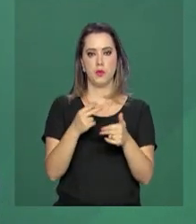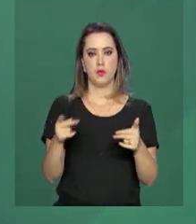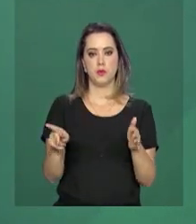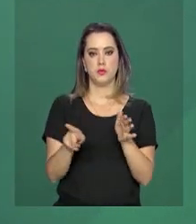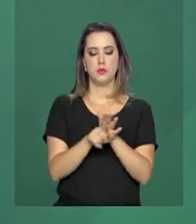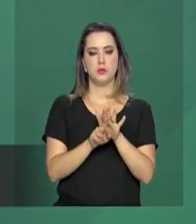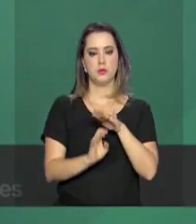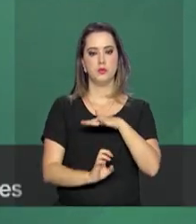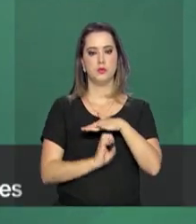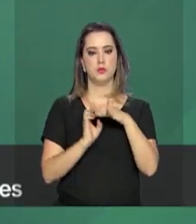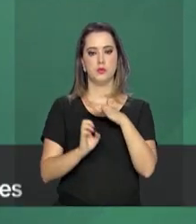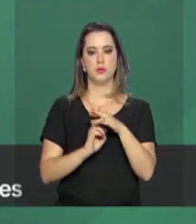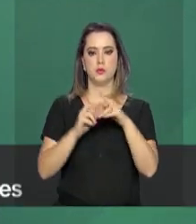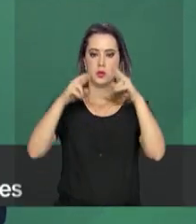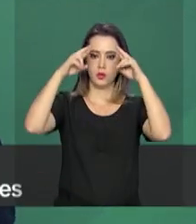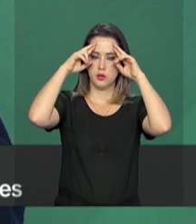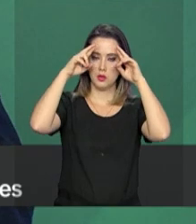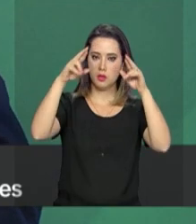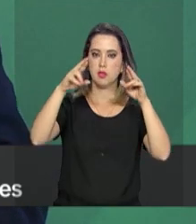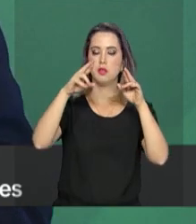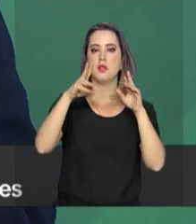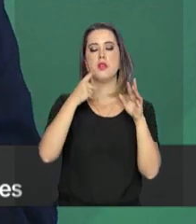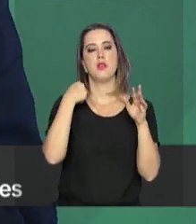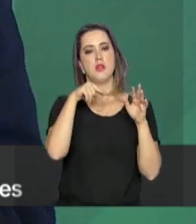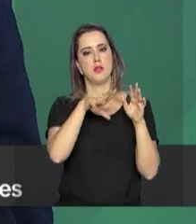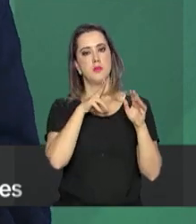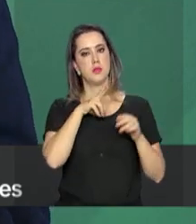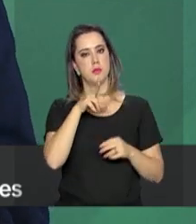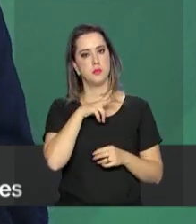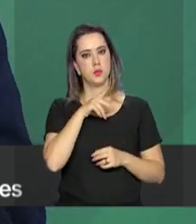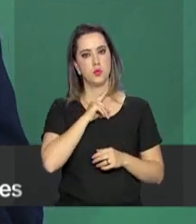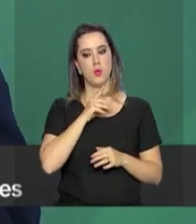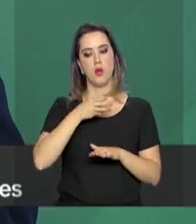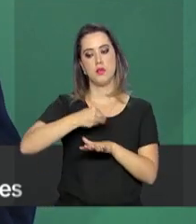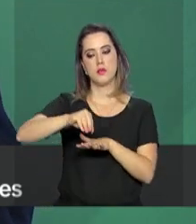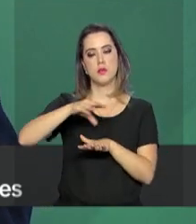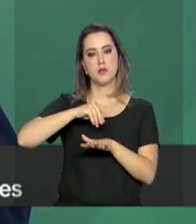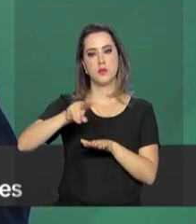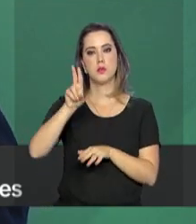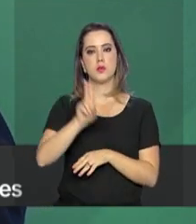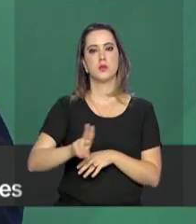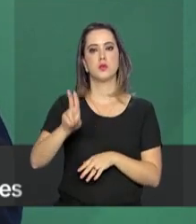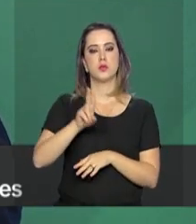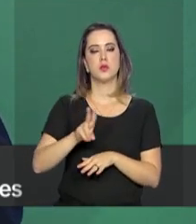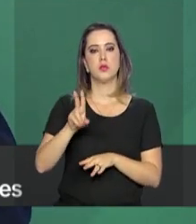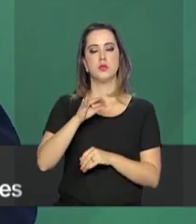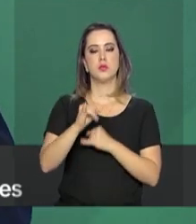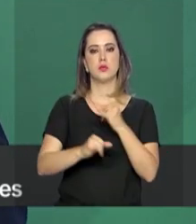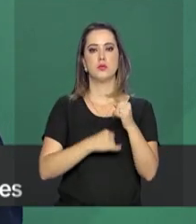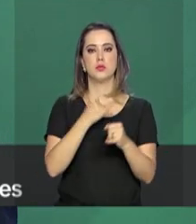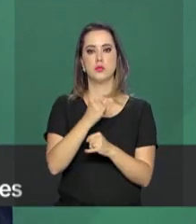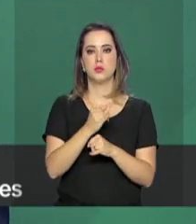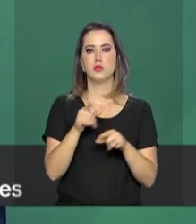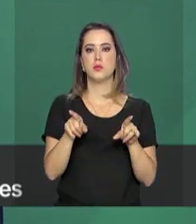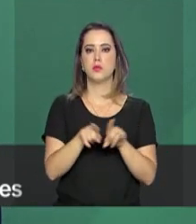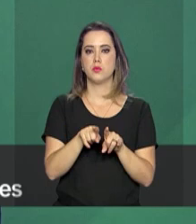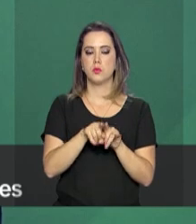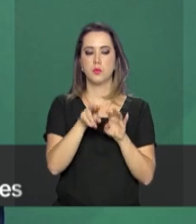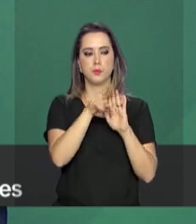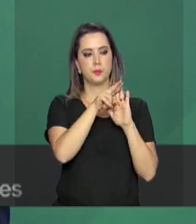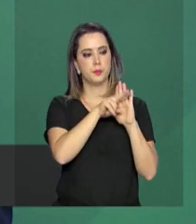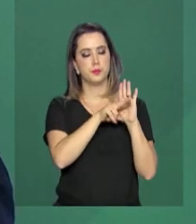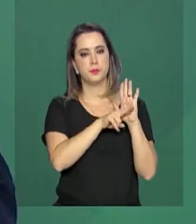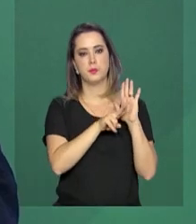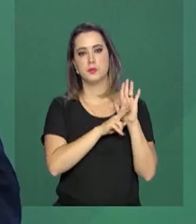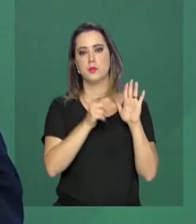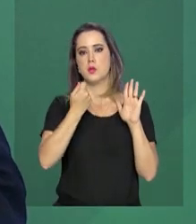privacidade de cidadãos que usufrui da internet ela também deixa o ambiente normativo adequado para